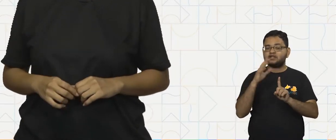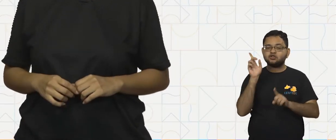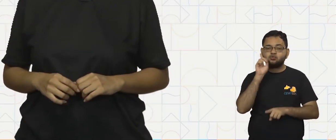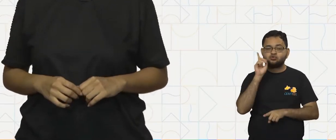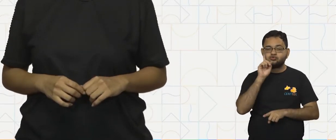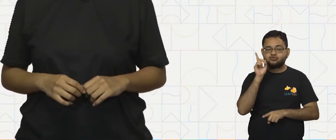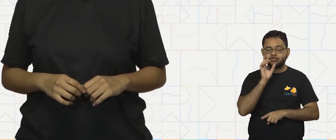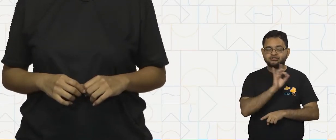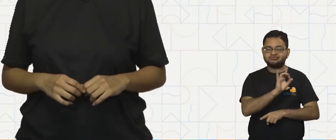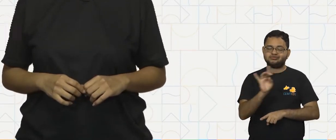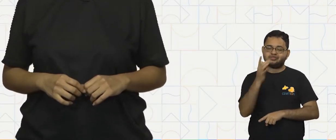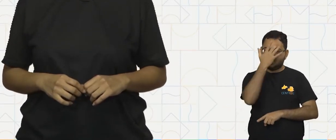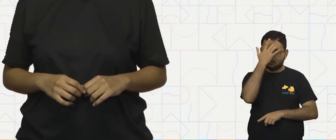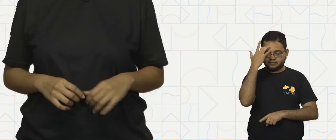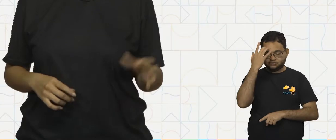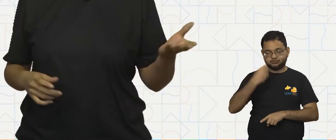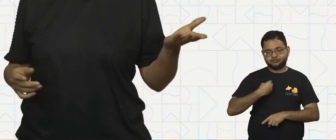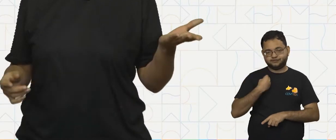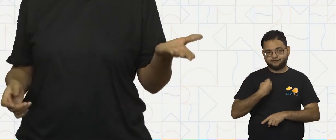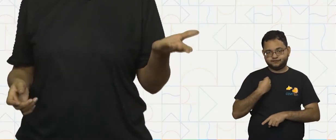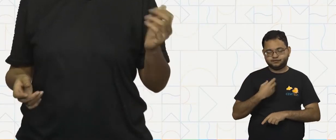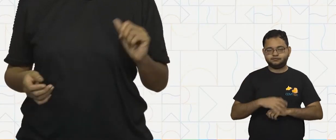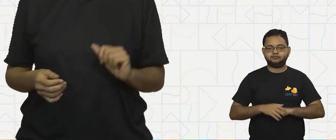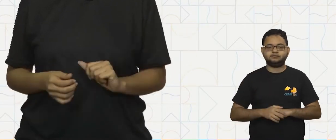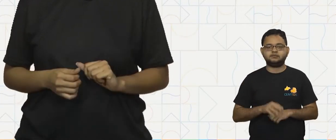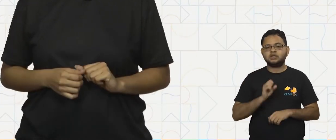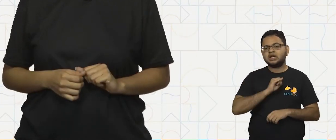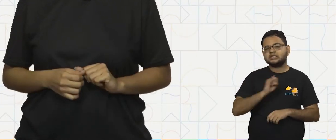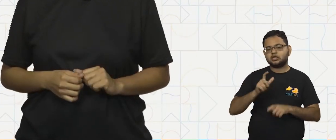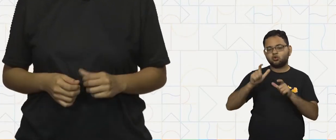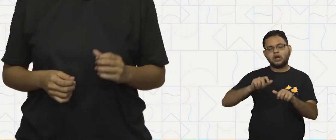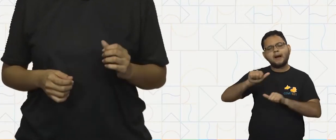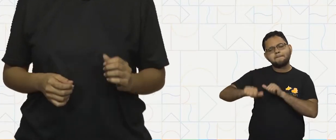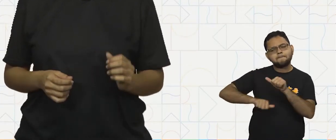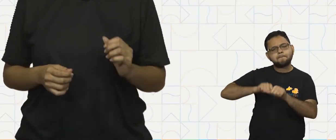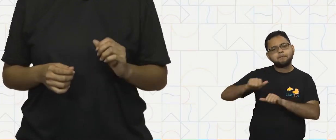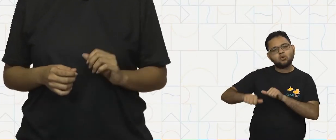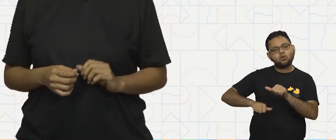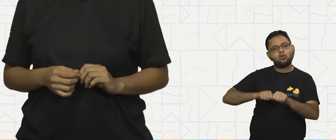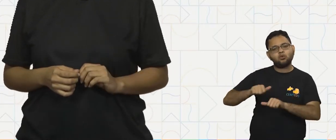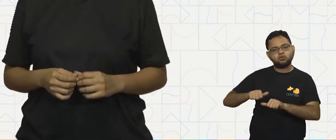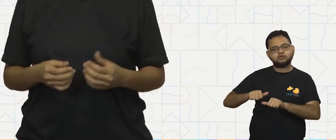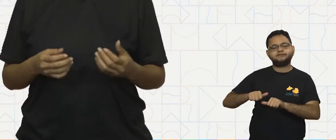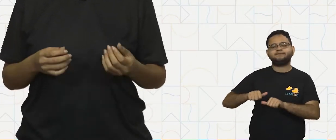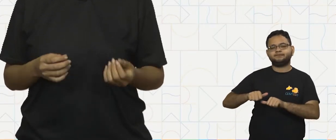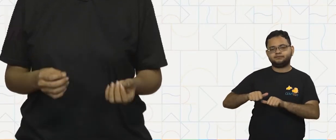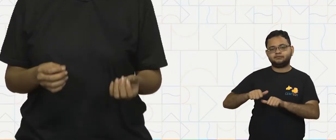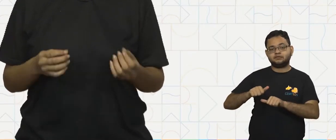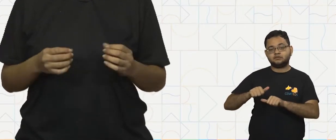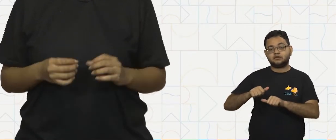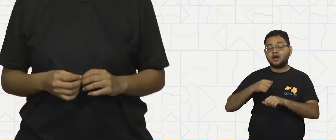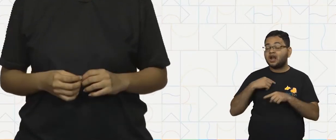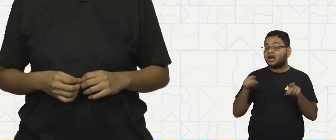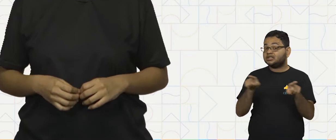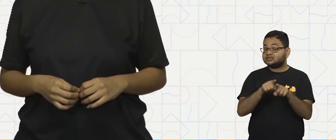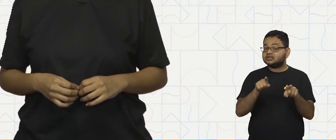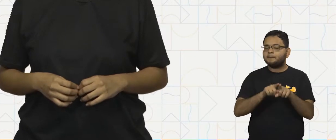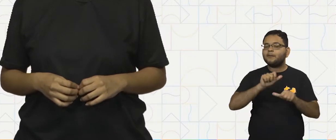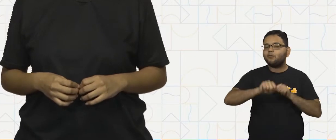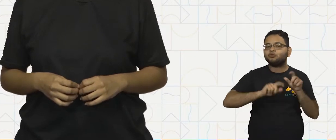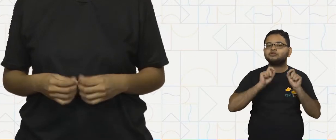no cotidiano dessa região. Se as paisagens mudam, consequentemente, as